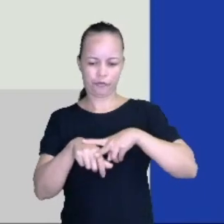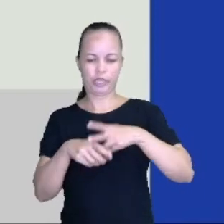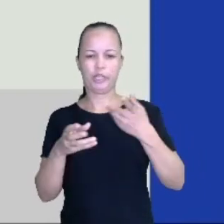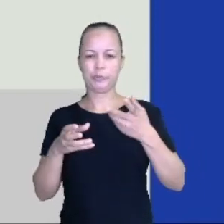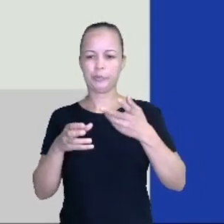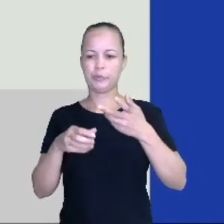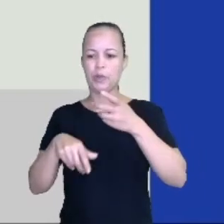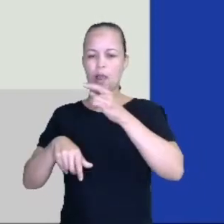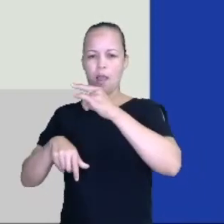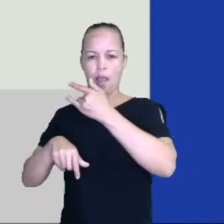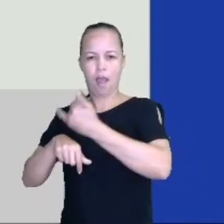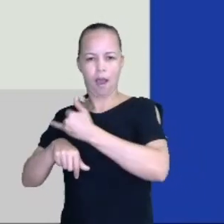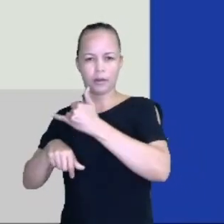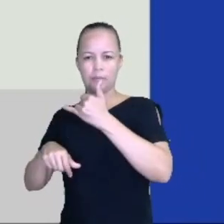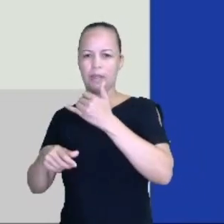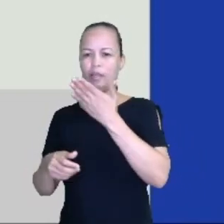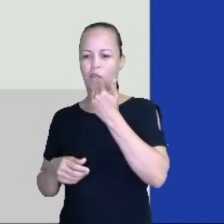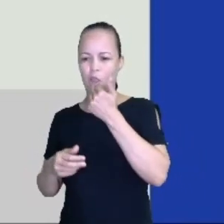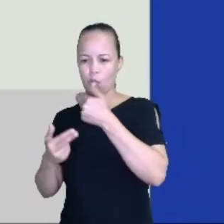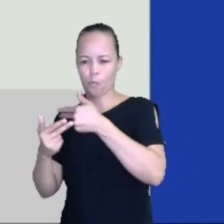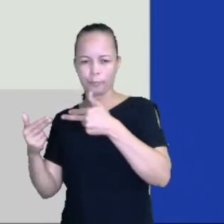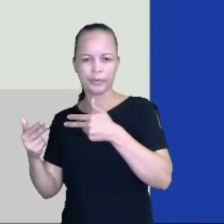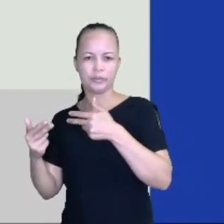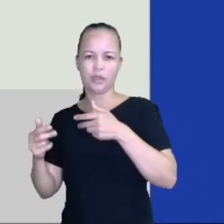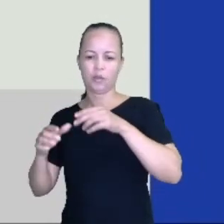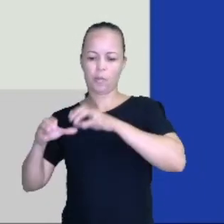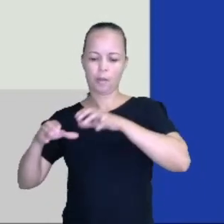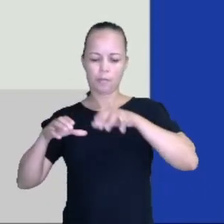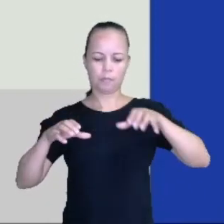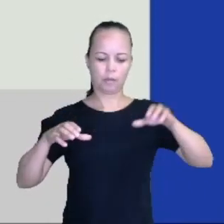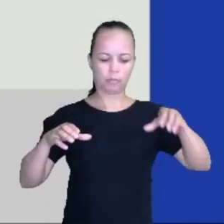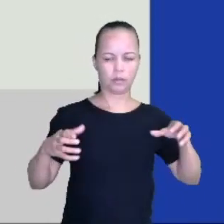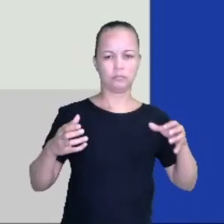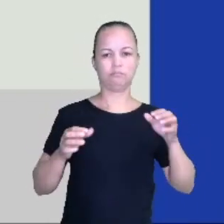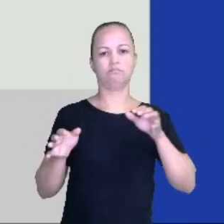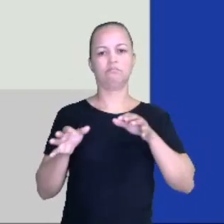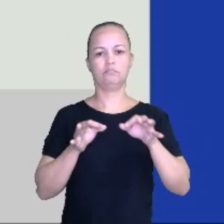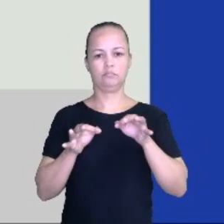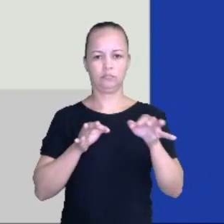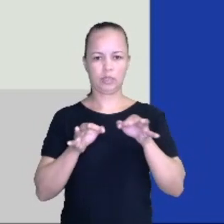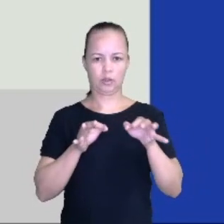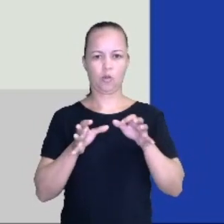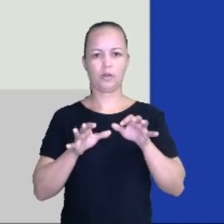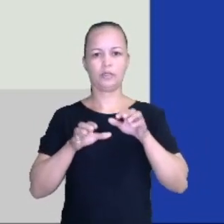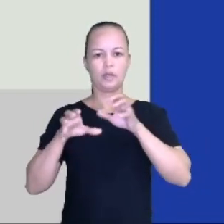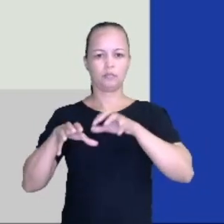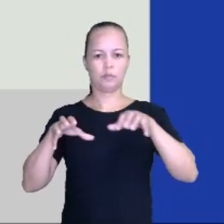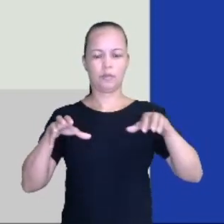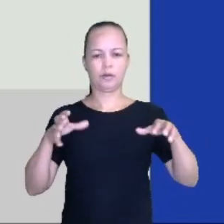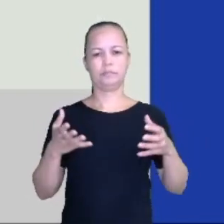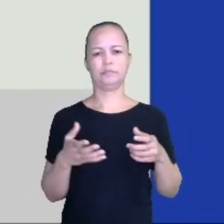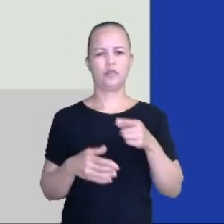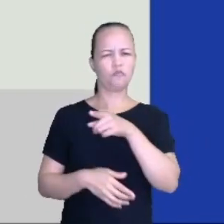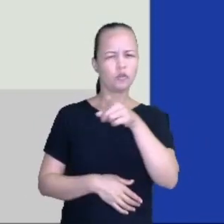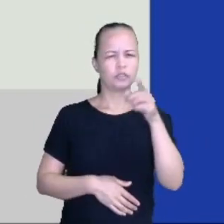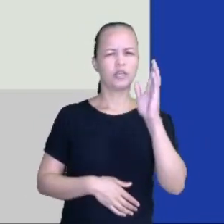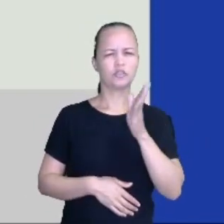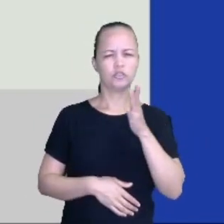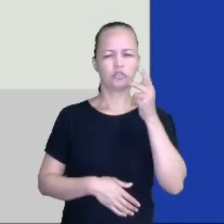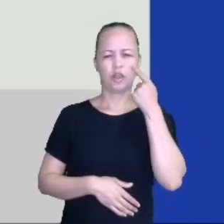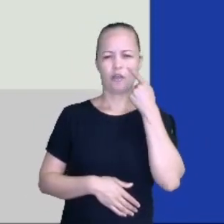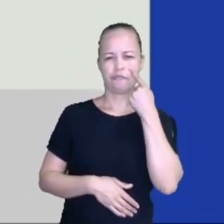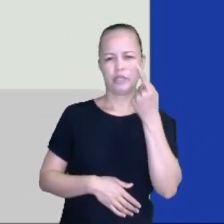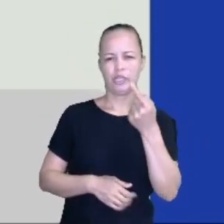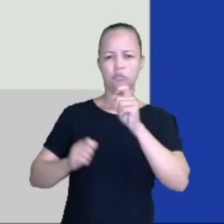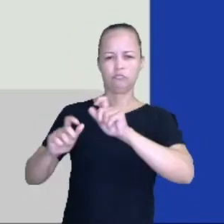que é alimento que não presta e o que não presta. Vamos entender. Você já deve ter visto por aí, em algum lugar,